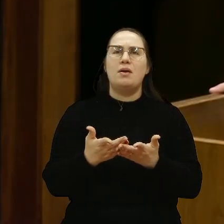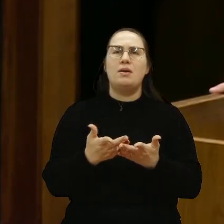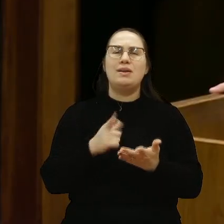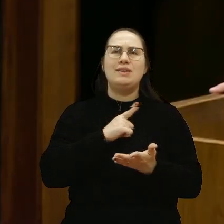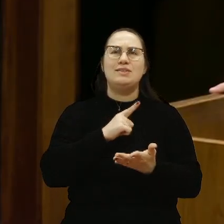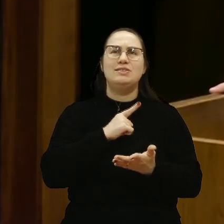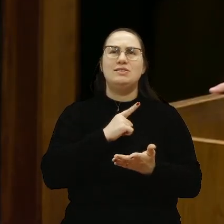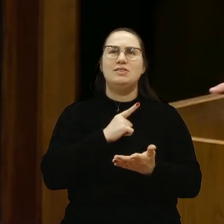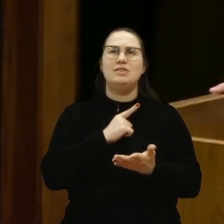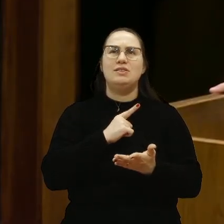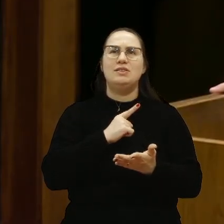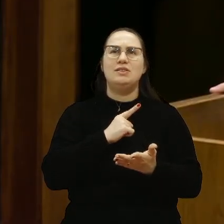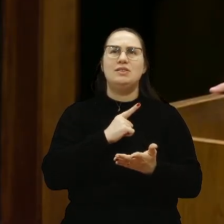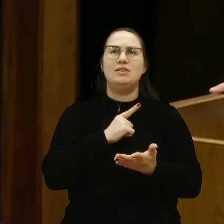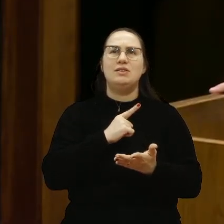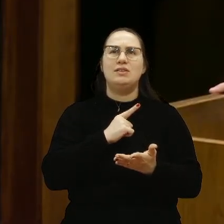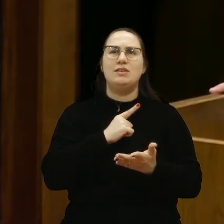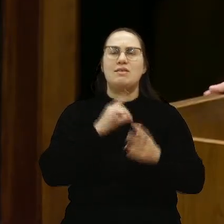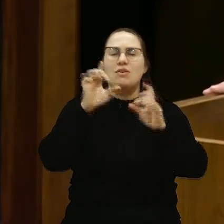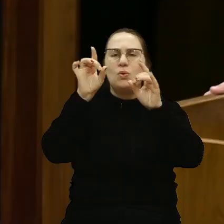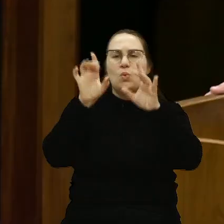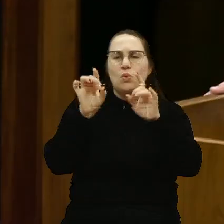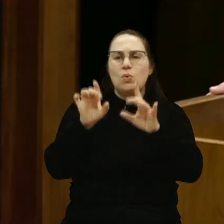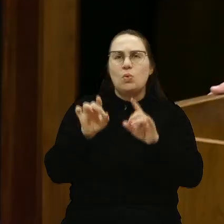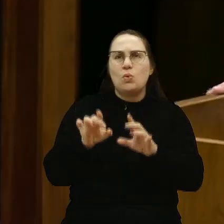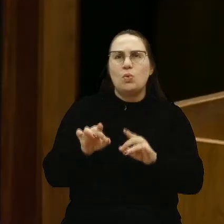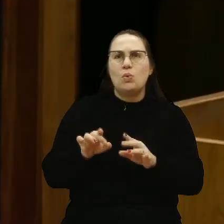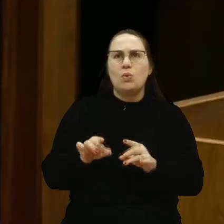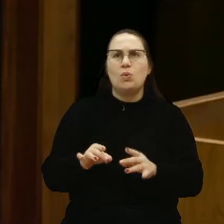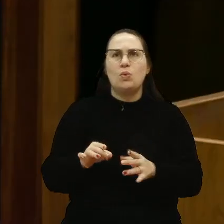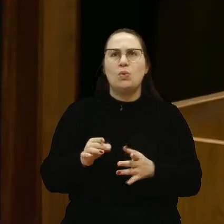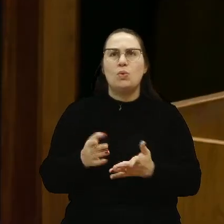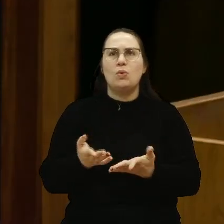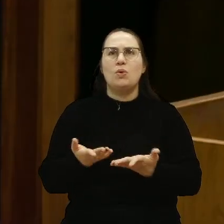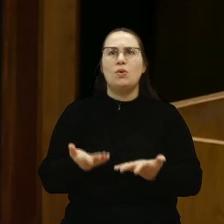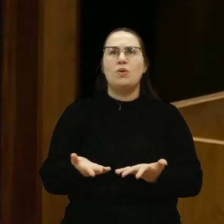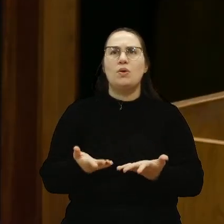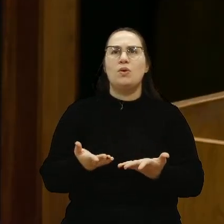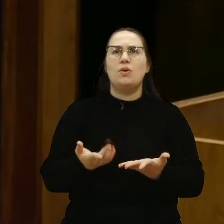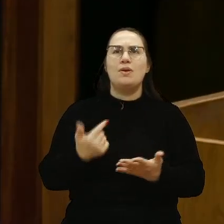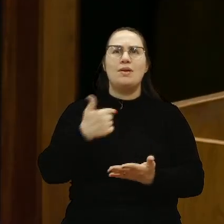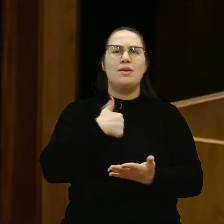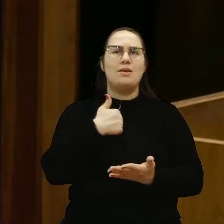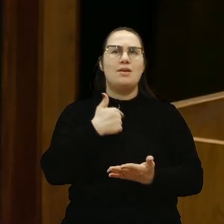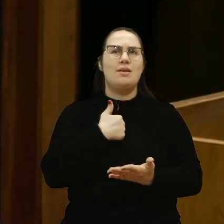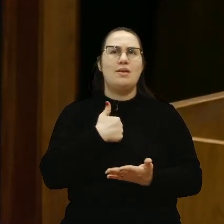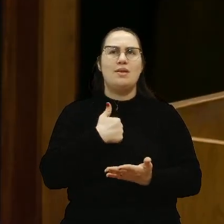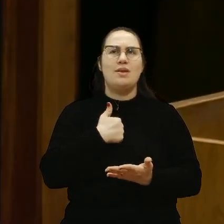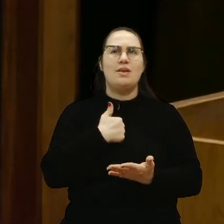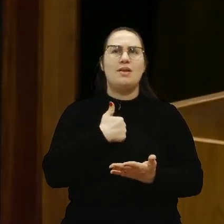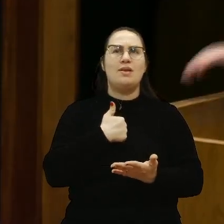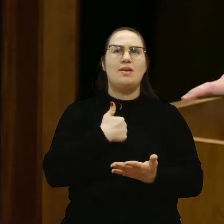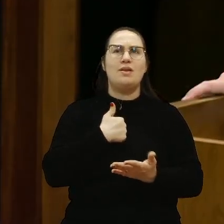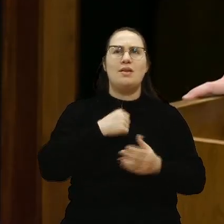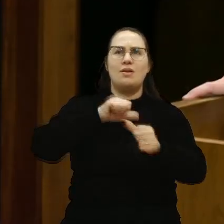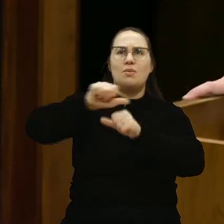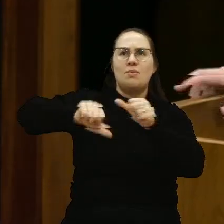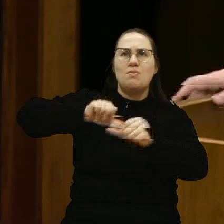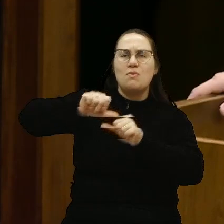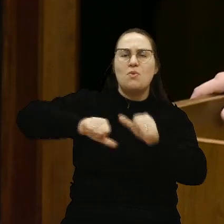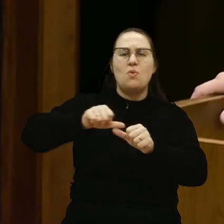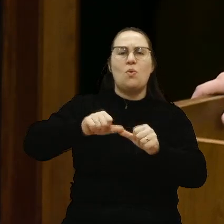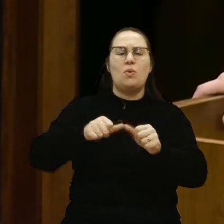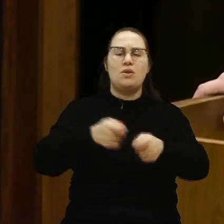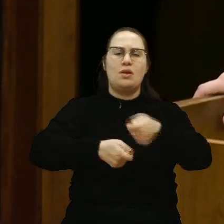um rol de especificidades. Porque cria alguma secretaria? Não cria nenhuma secretaria. Cria algum cargo? Não cria nenhum cargo. Muda a estrutura